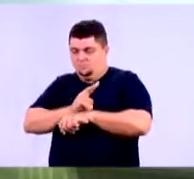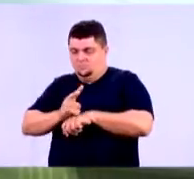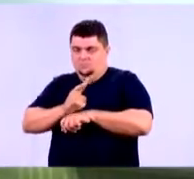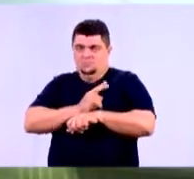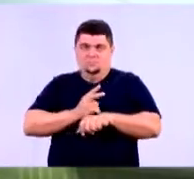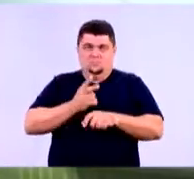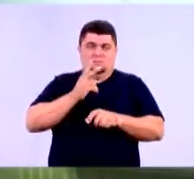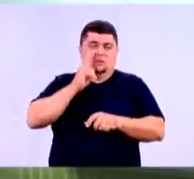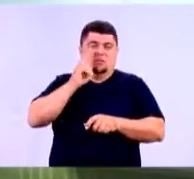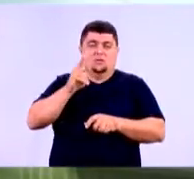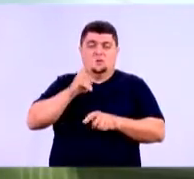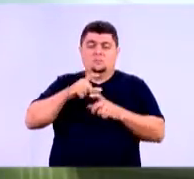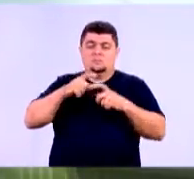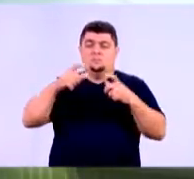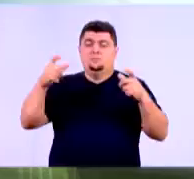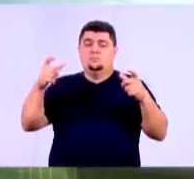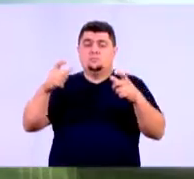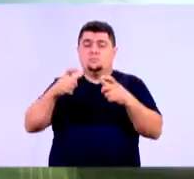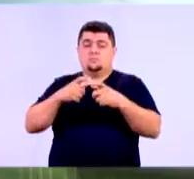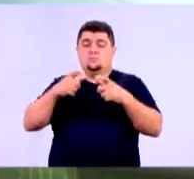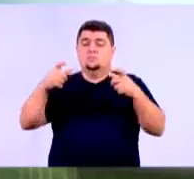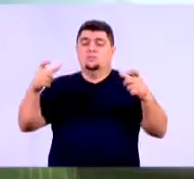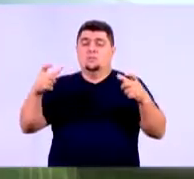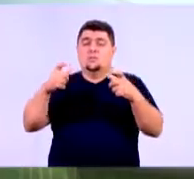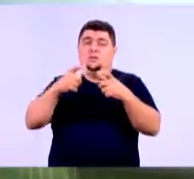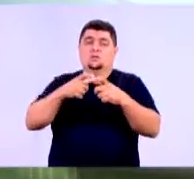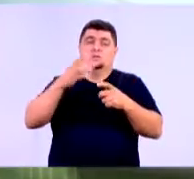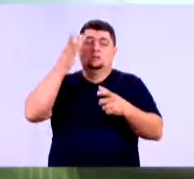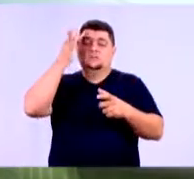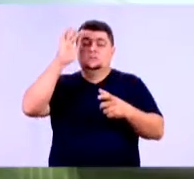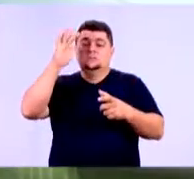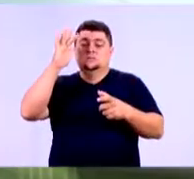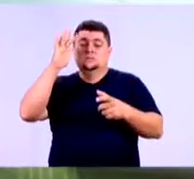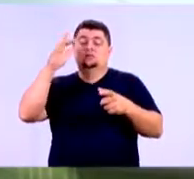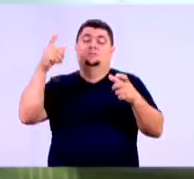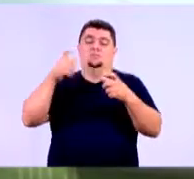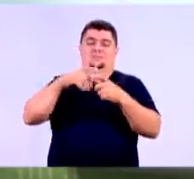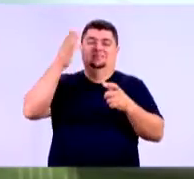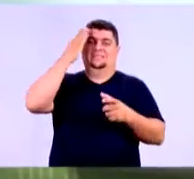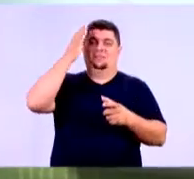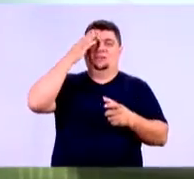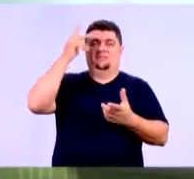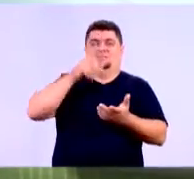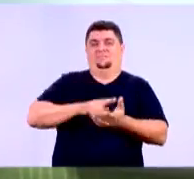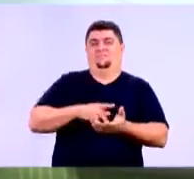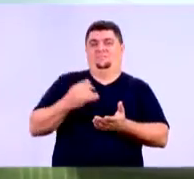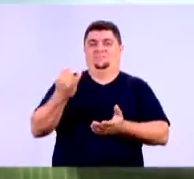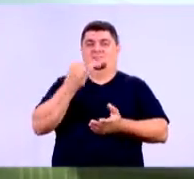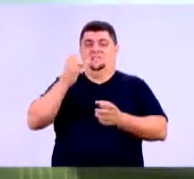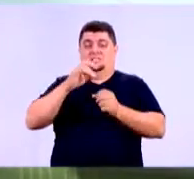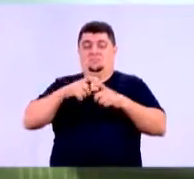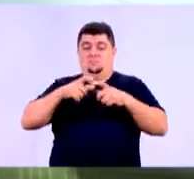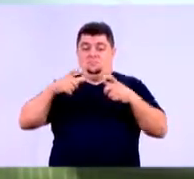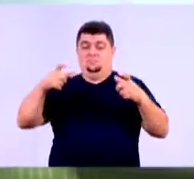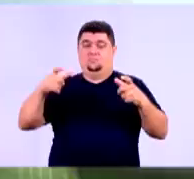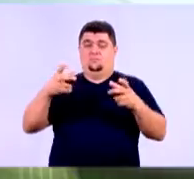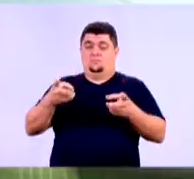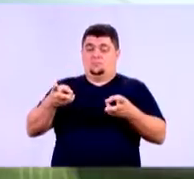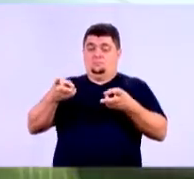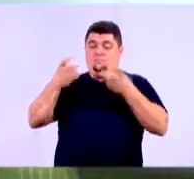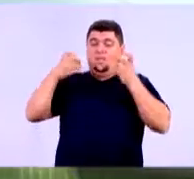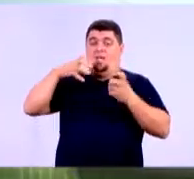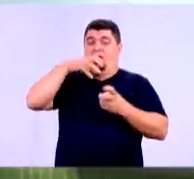acompanhar a evolução dela, ver se ela está sim aumentando ou não. E para os momentos que essa inadimplência estiver aumentando, você tem que